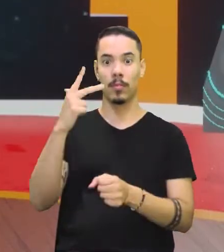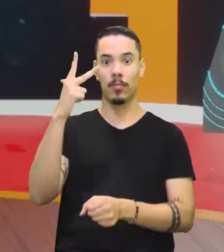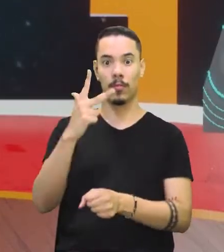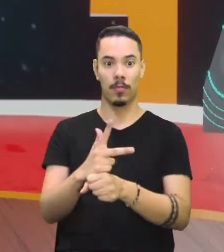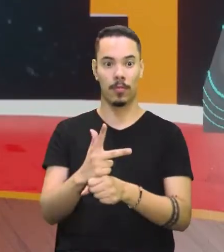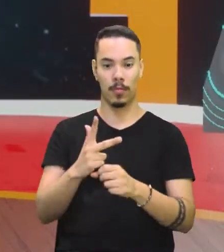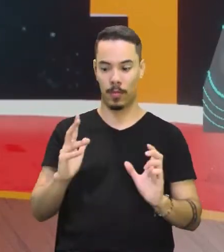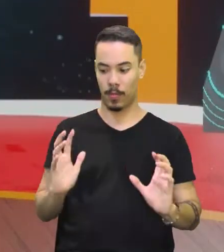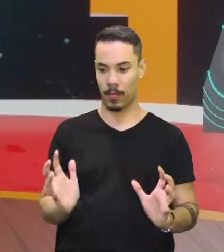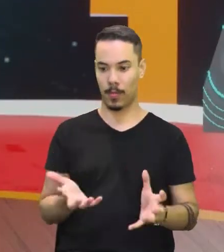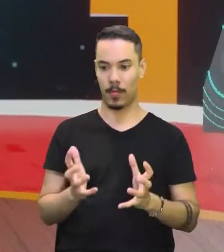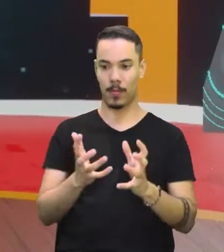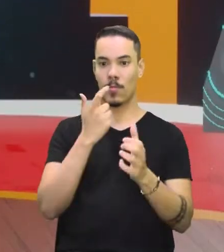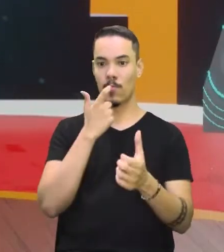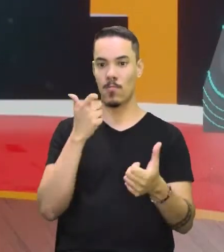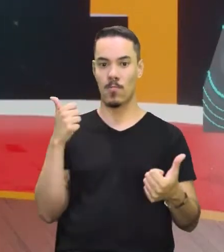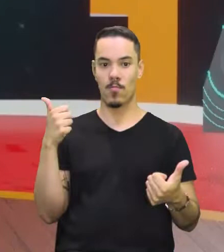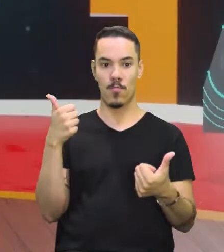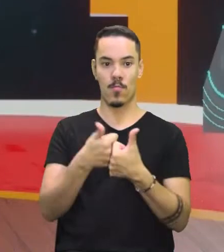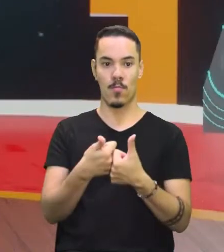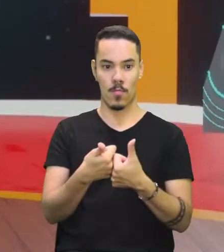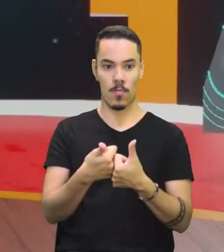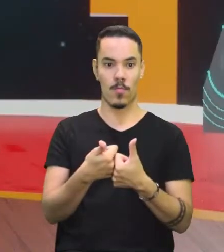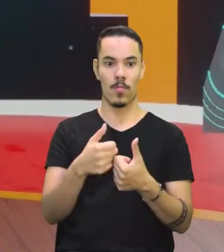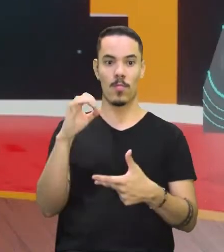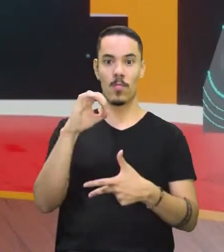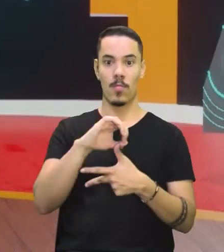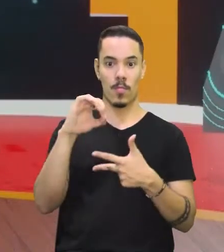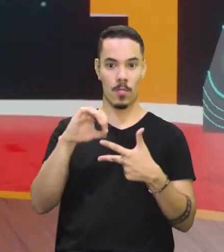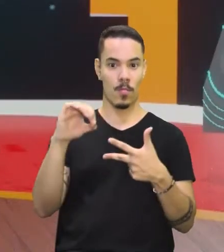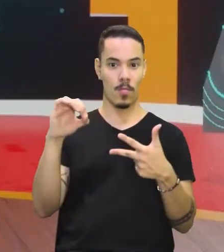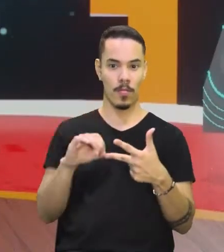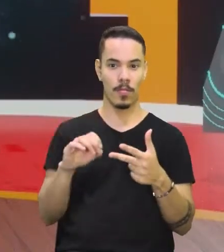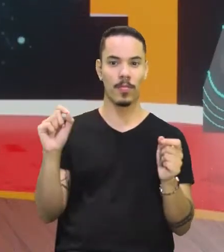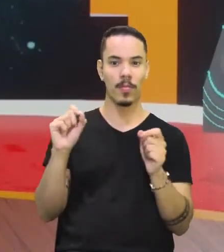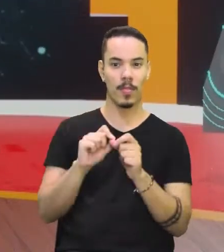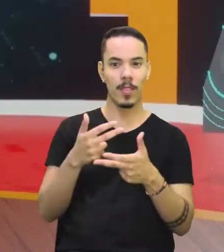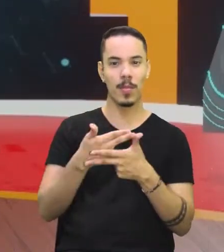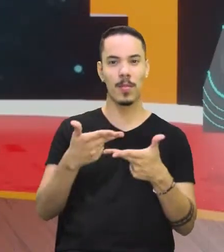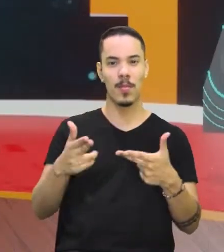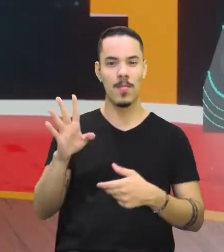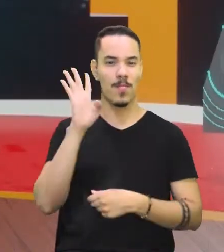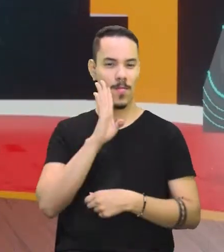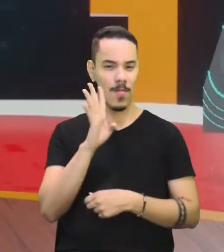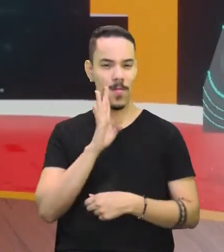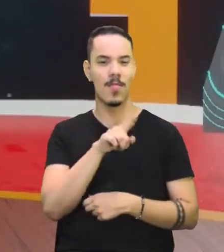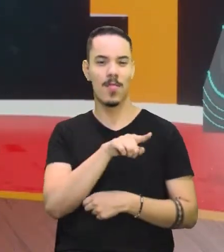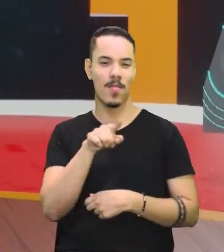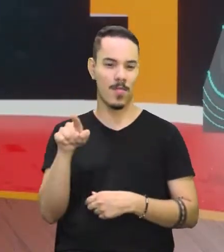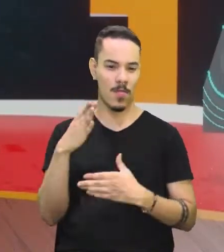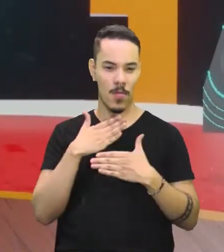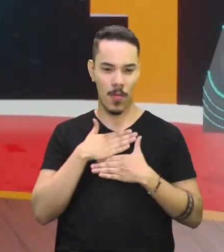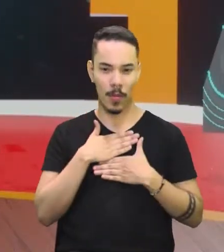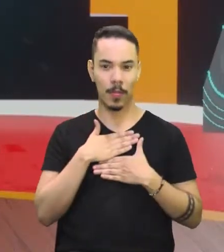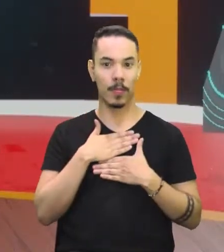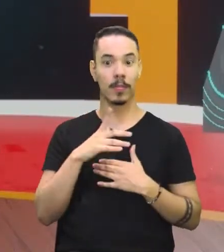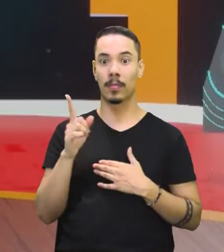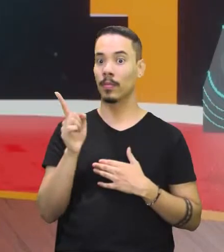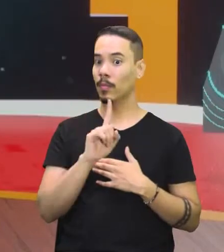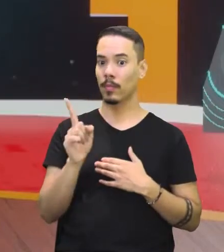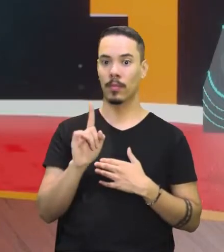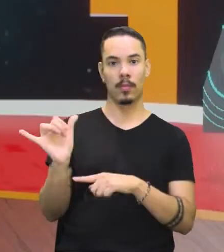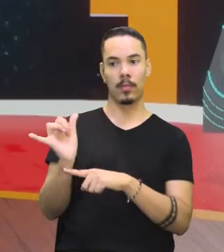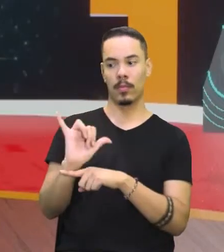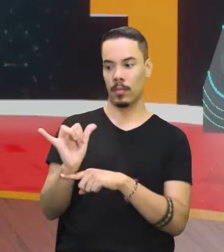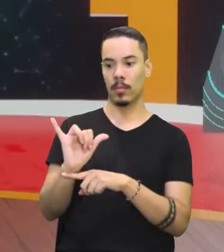motivacional perto do Enem. Fazer um negócio legal, né? Ali e tal. E aí a gente não vai para o canal,